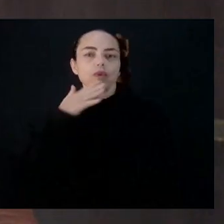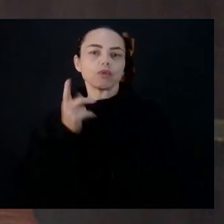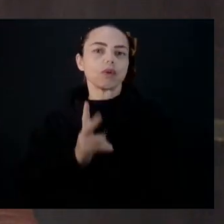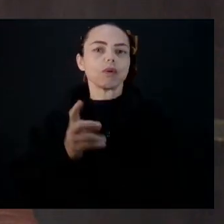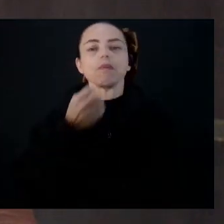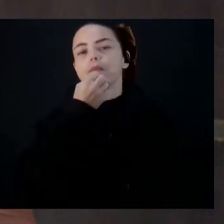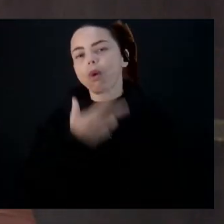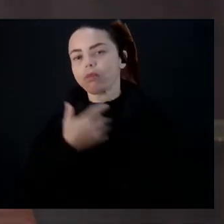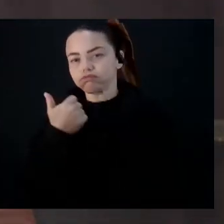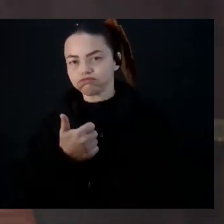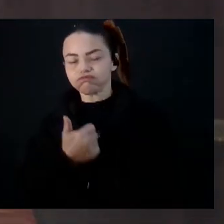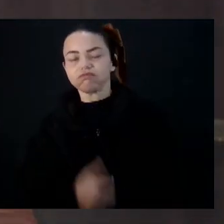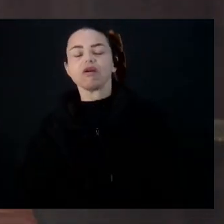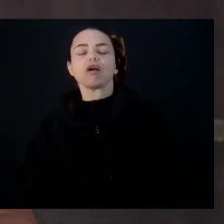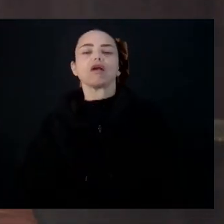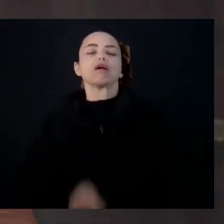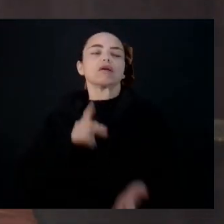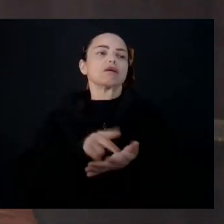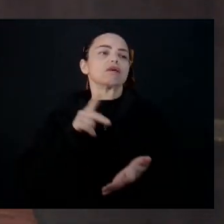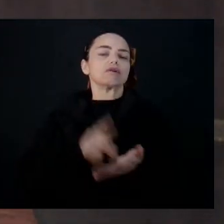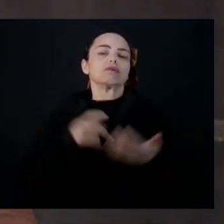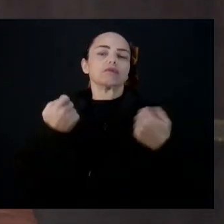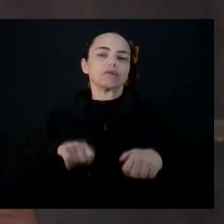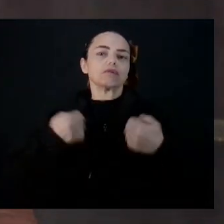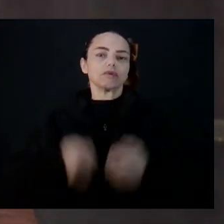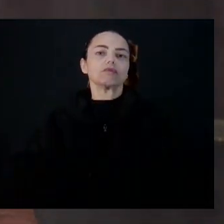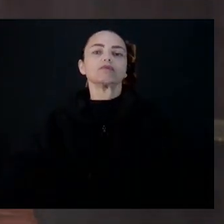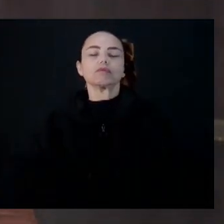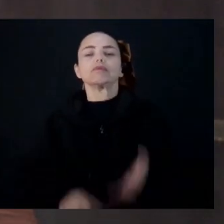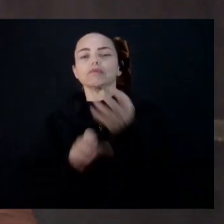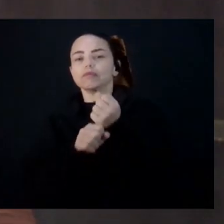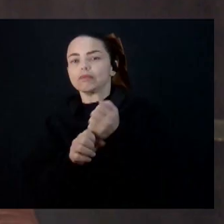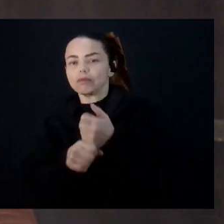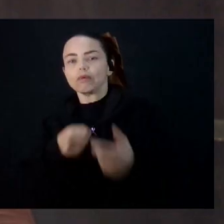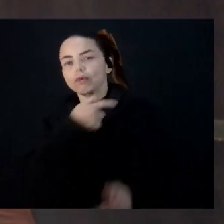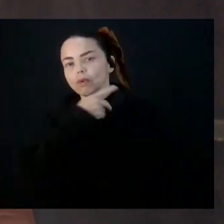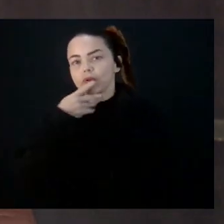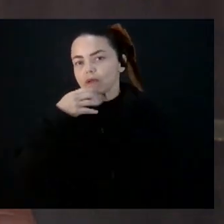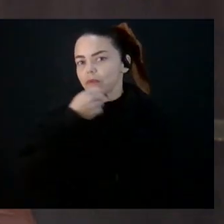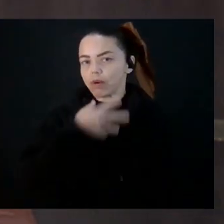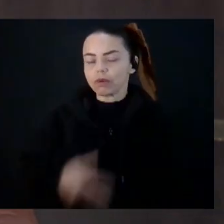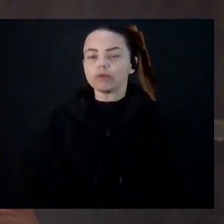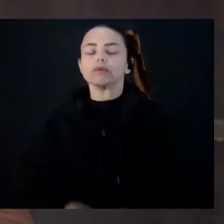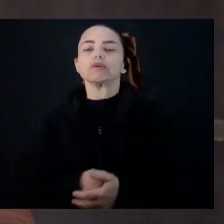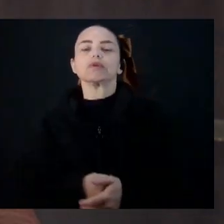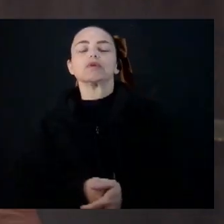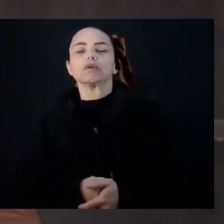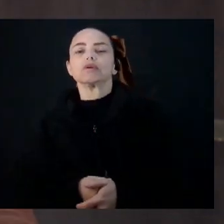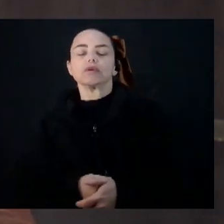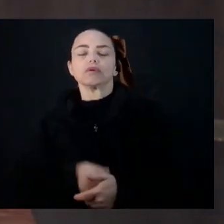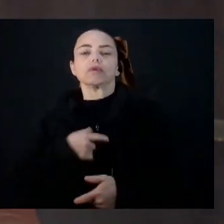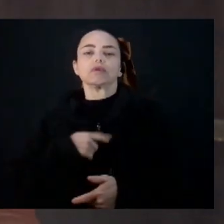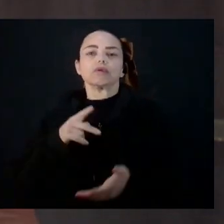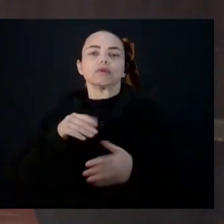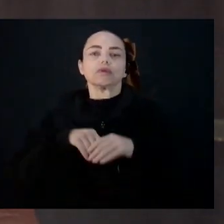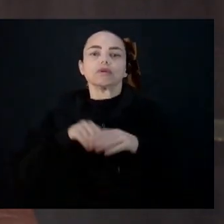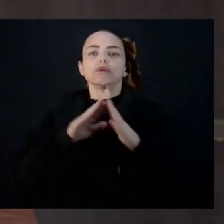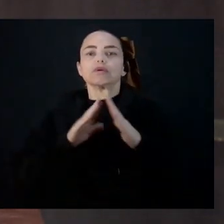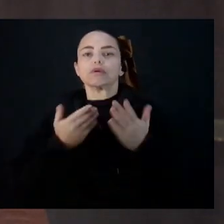ela realmente vai precisar de adicionais e essa parte não vai estar dentro da escola, realmente está fora da